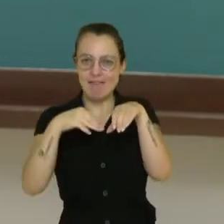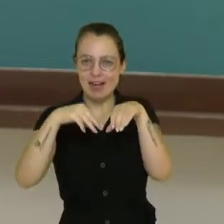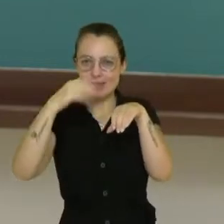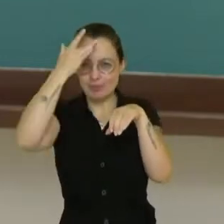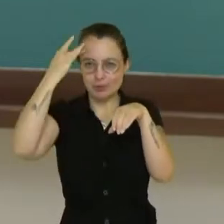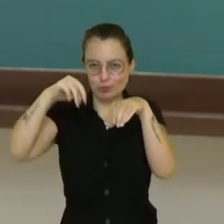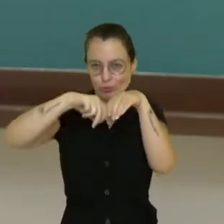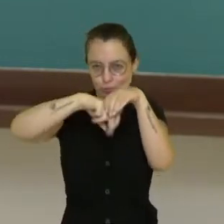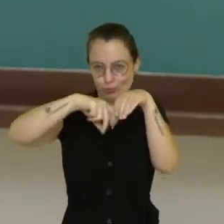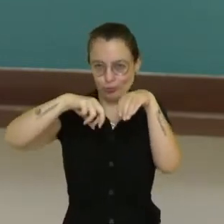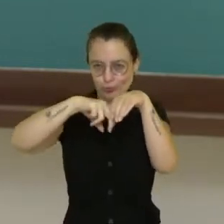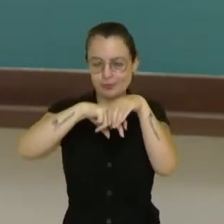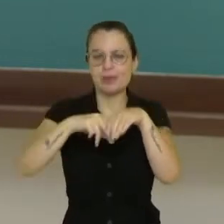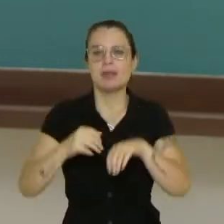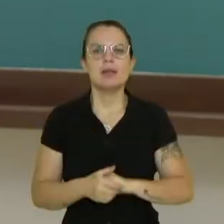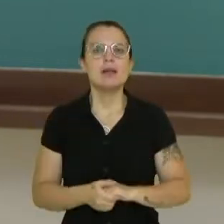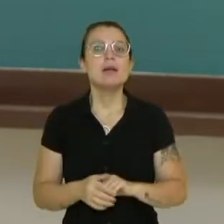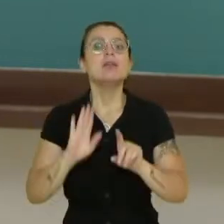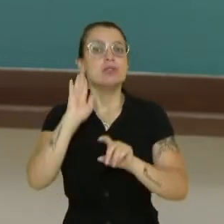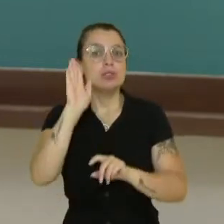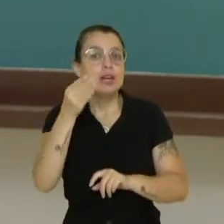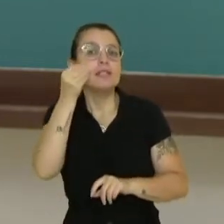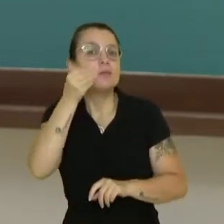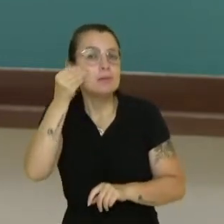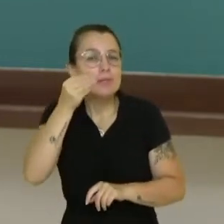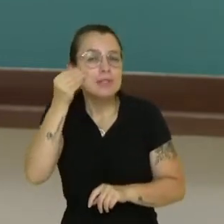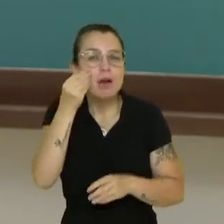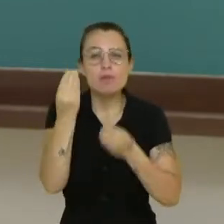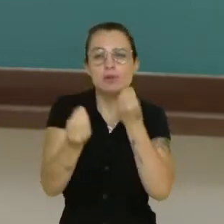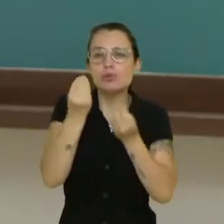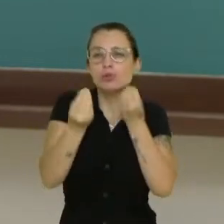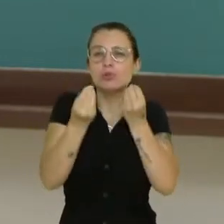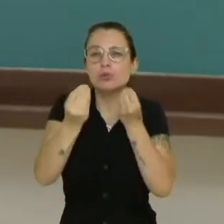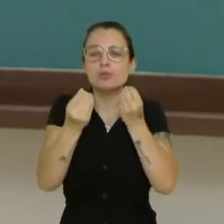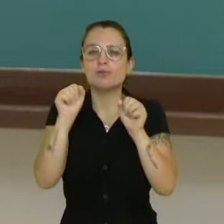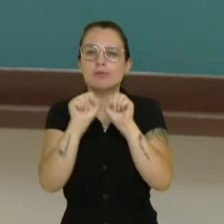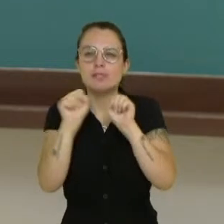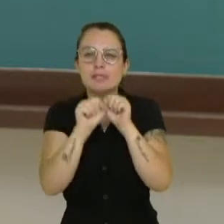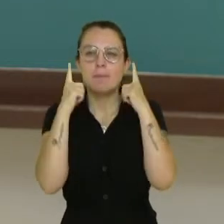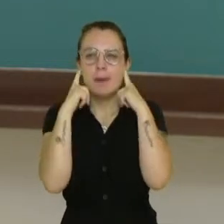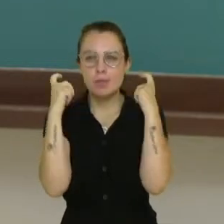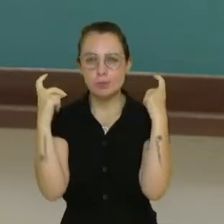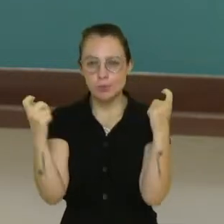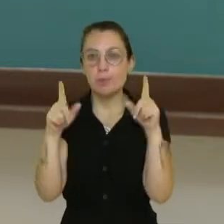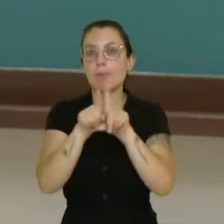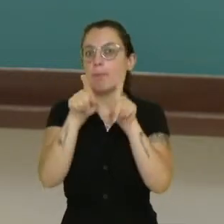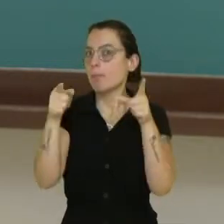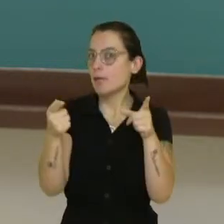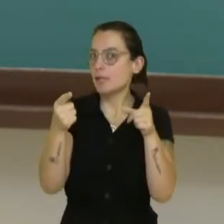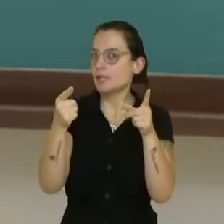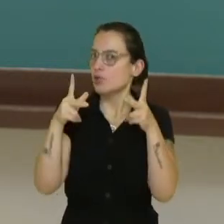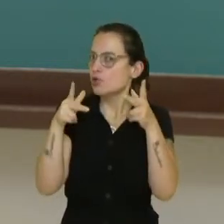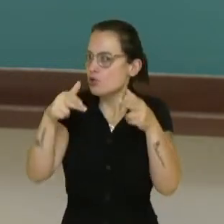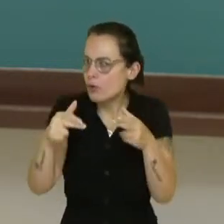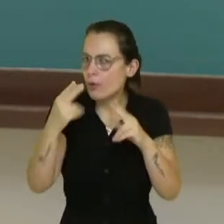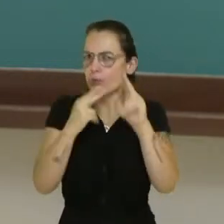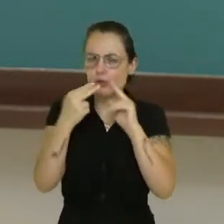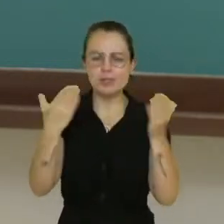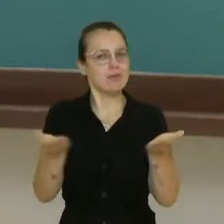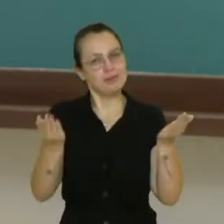produzir som. Talvez não com essa ideia que nós temos de música hoje, talvez por algo que